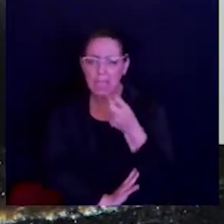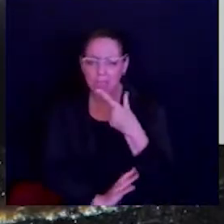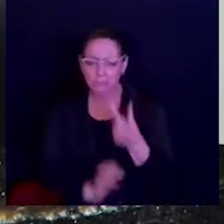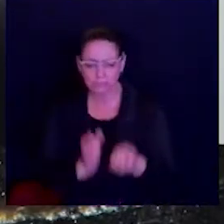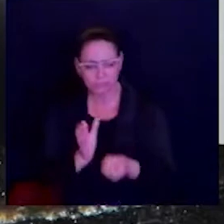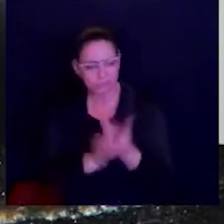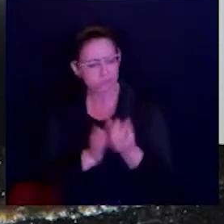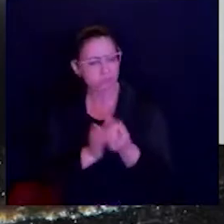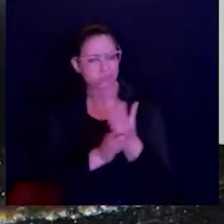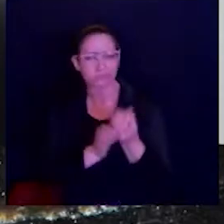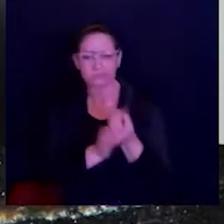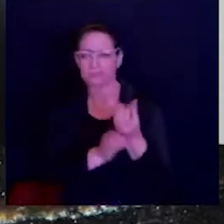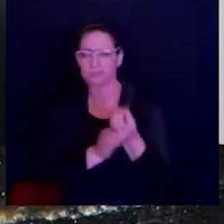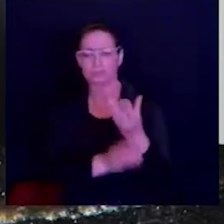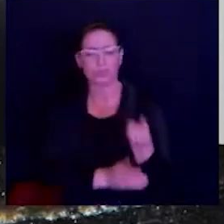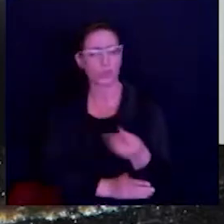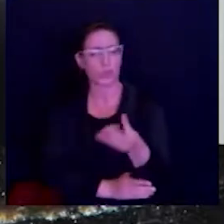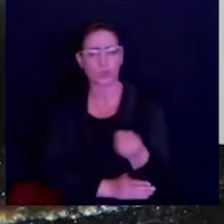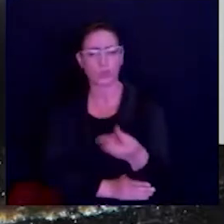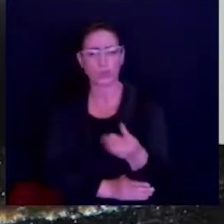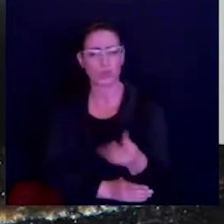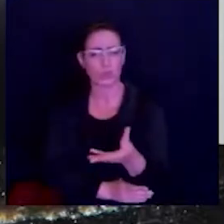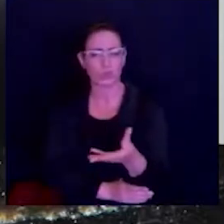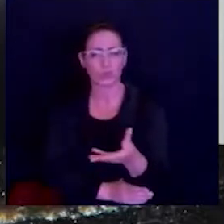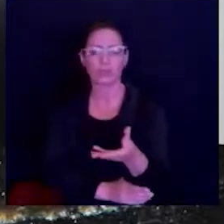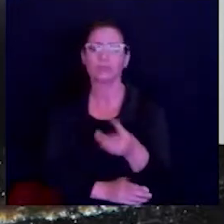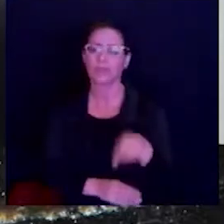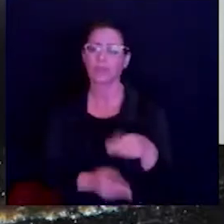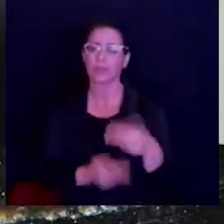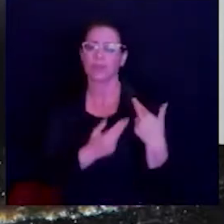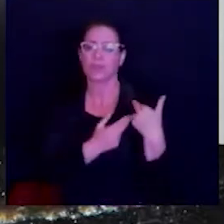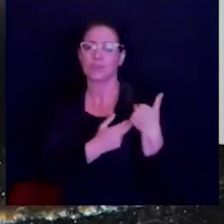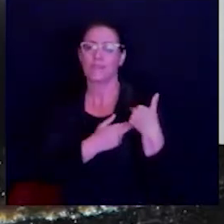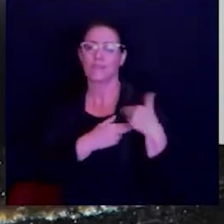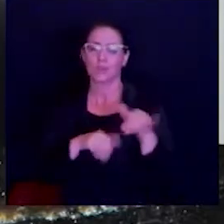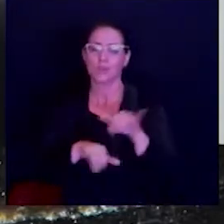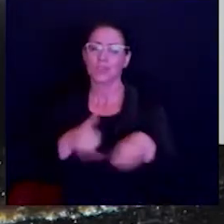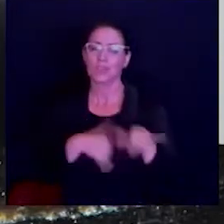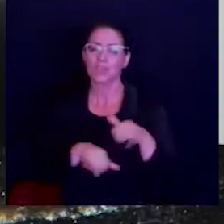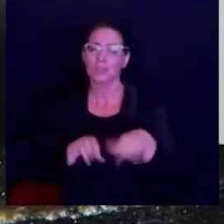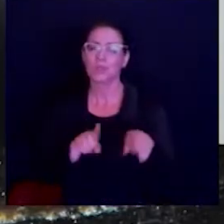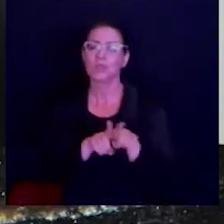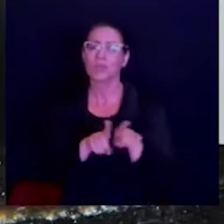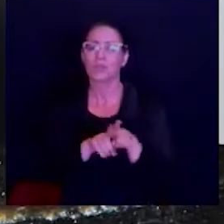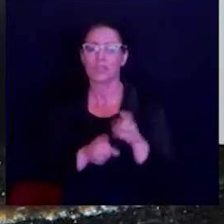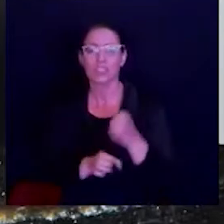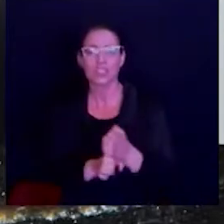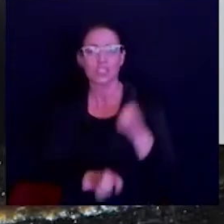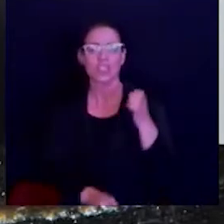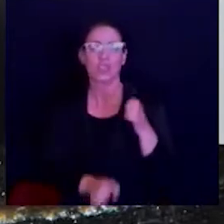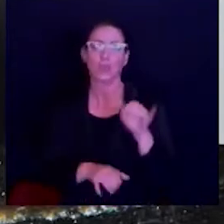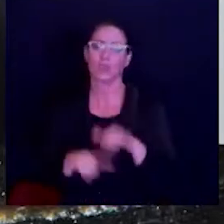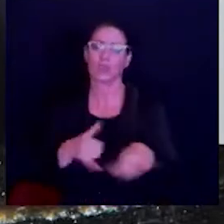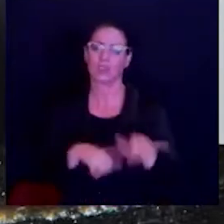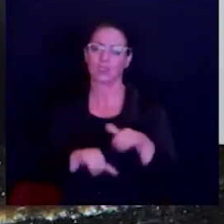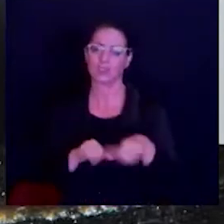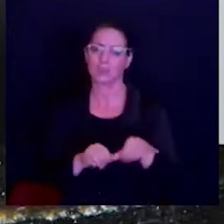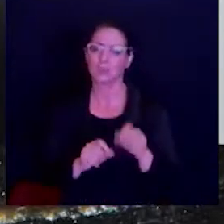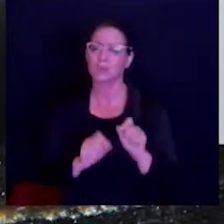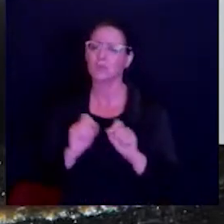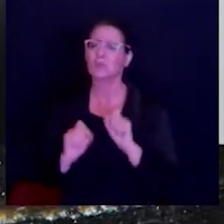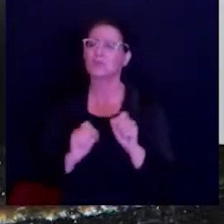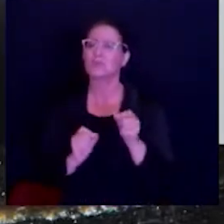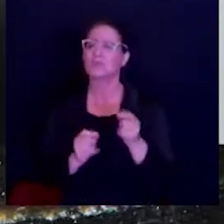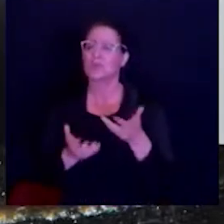tantas outras aplicações realizadas por químicos e engenheiros químicos. Mas o que eu quero deixar para vocês com